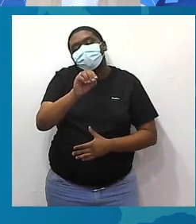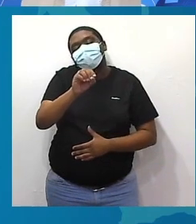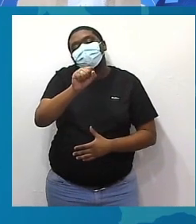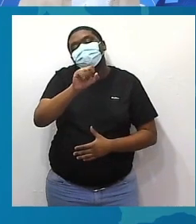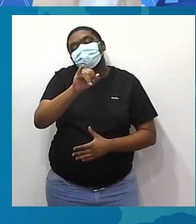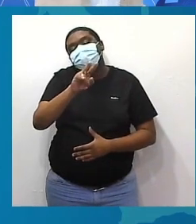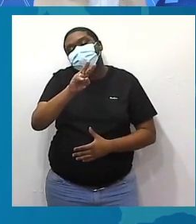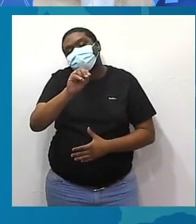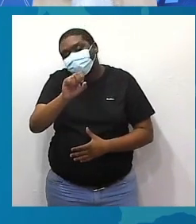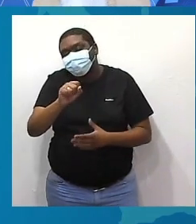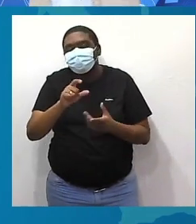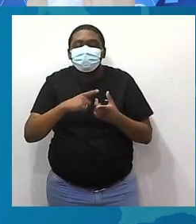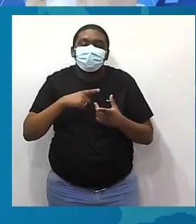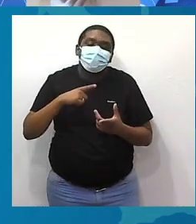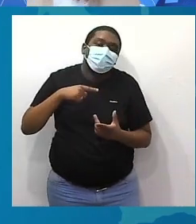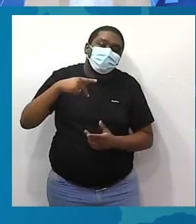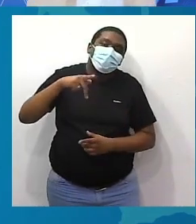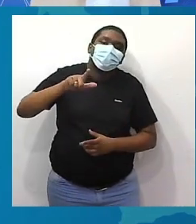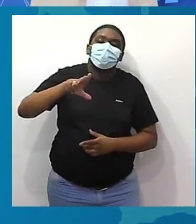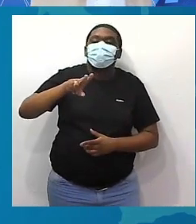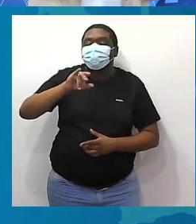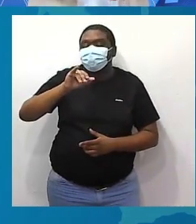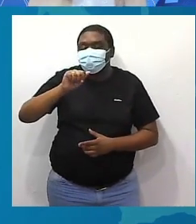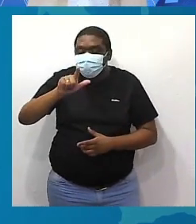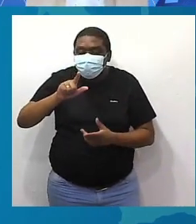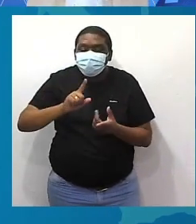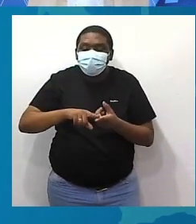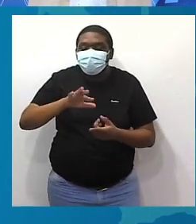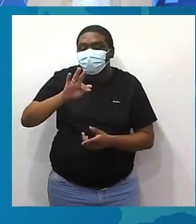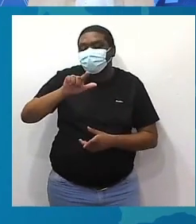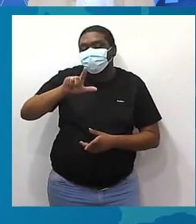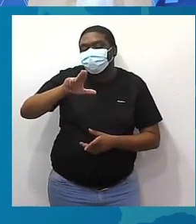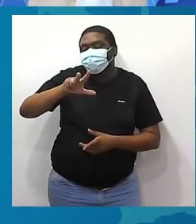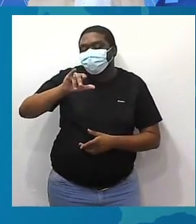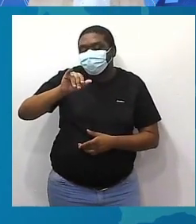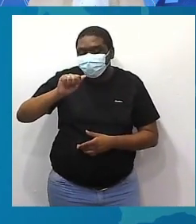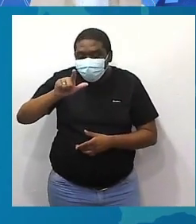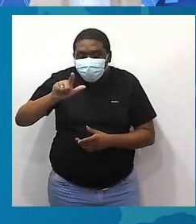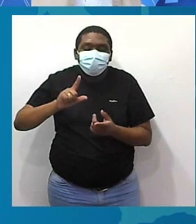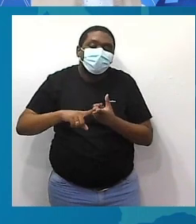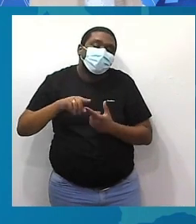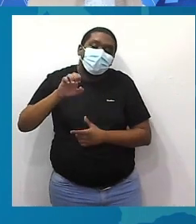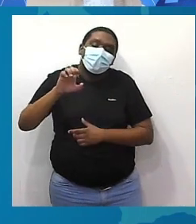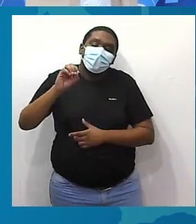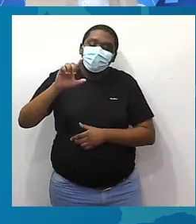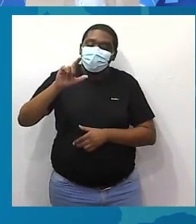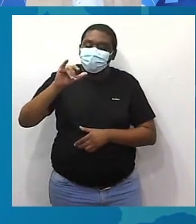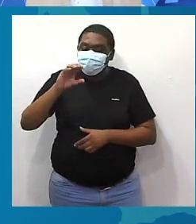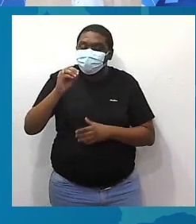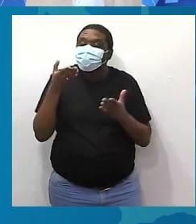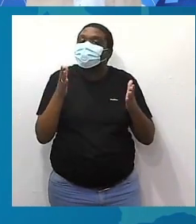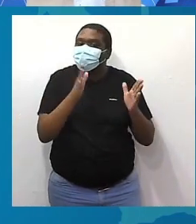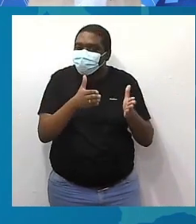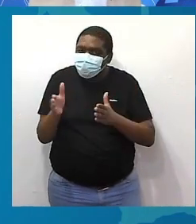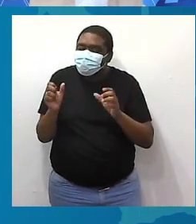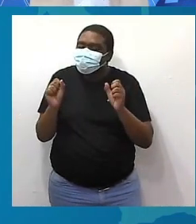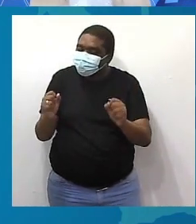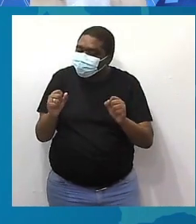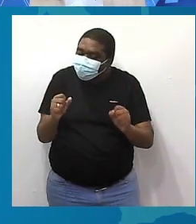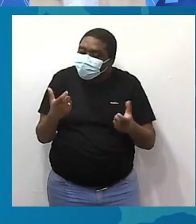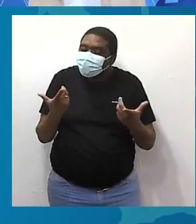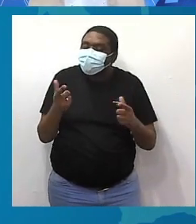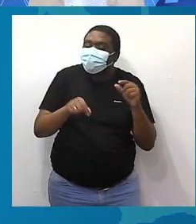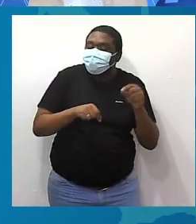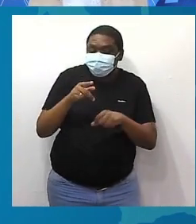chama de pluvial, fluvial, eólica. Esses processos aí, ele vai possibilitar que as rochas elas